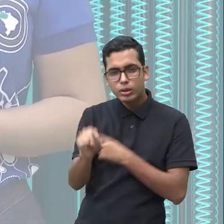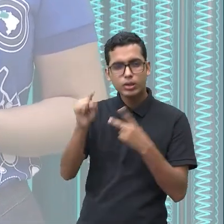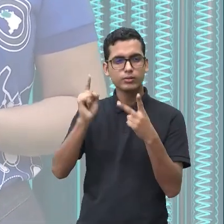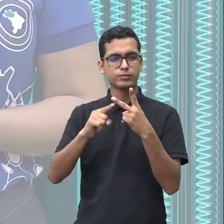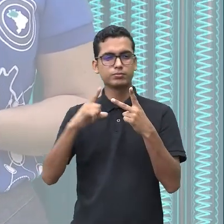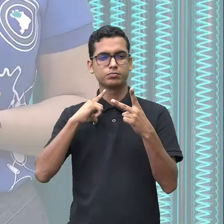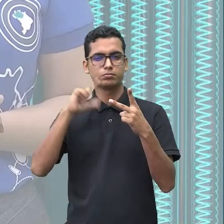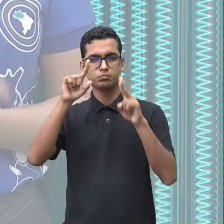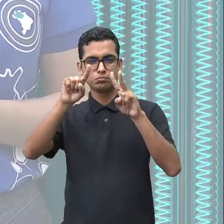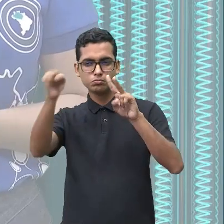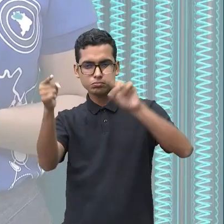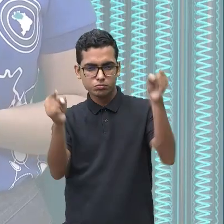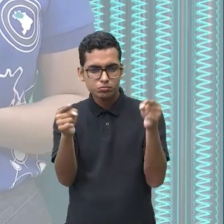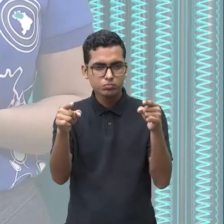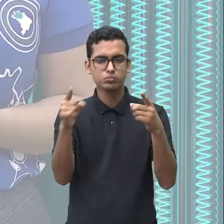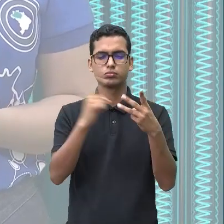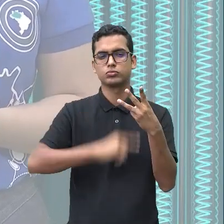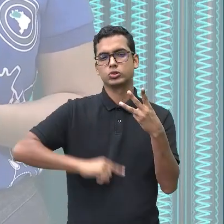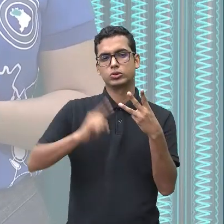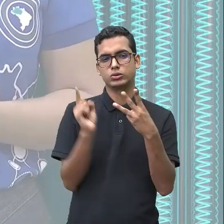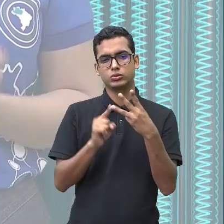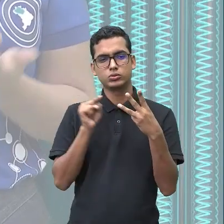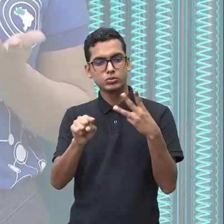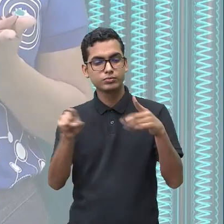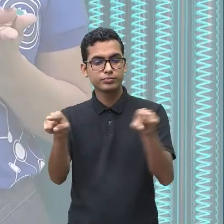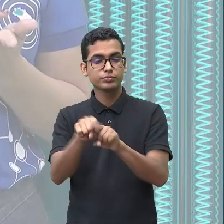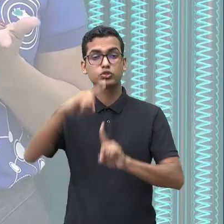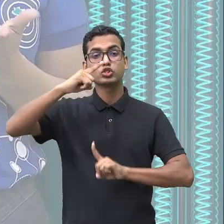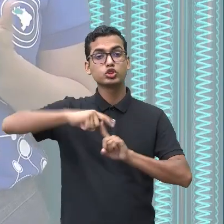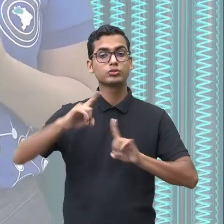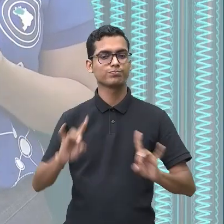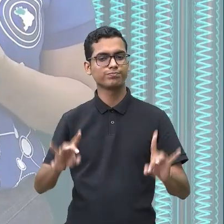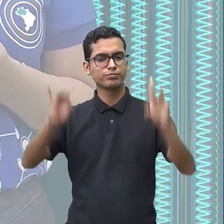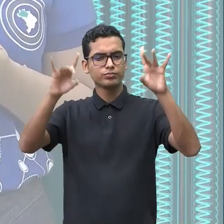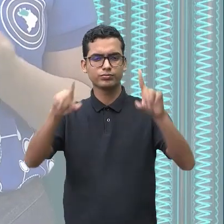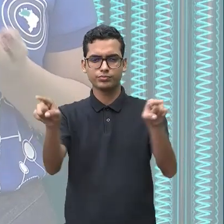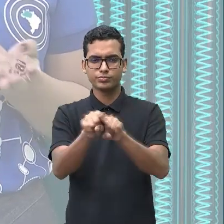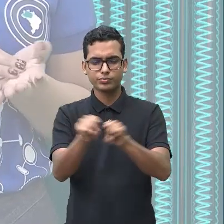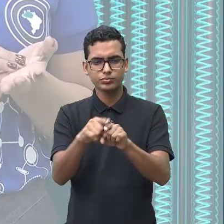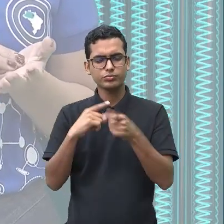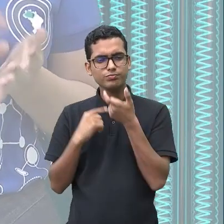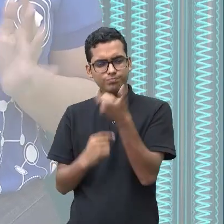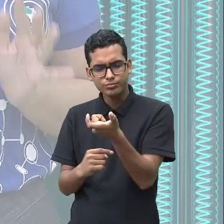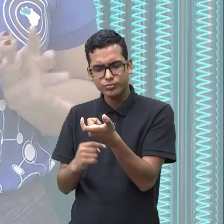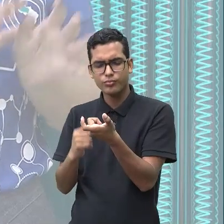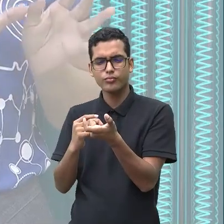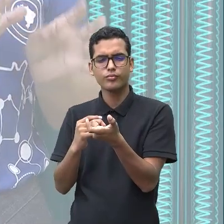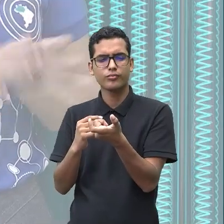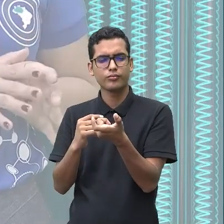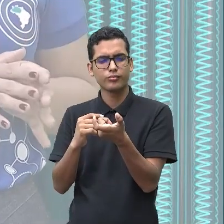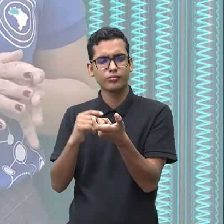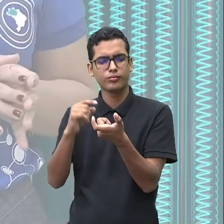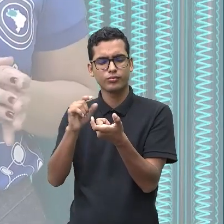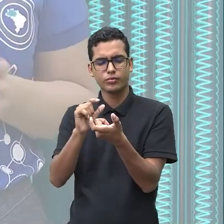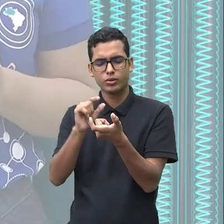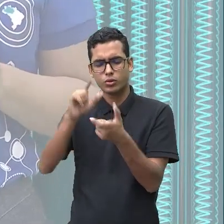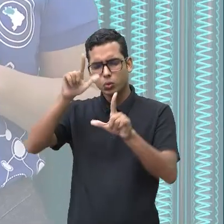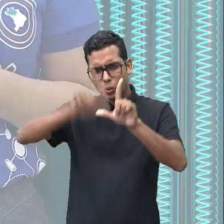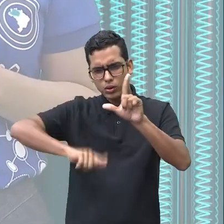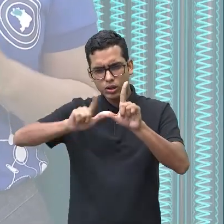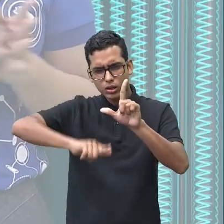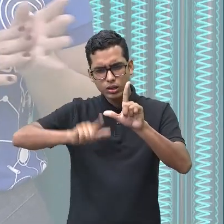Por exemplo, um tipo especial pode ser aquela palavra em negrito. Palavra em negrito é para